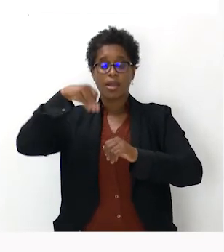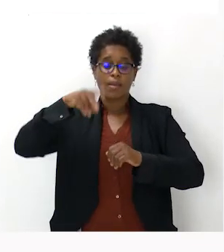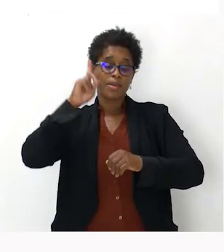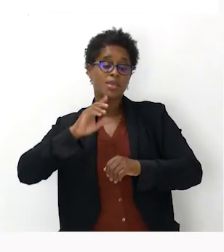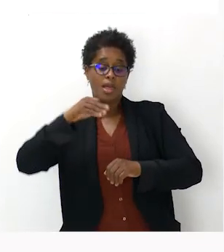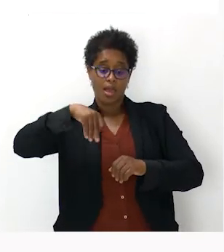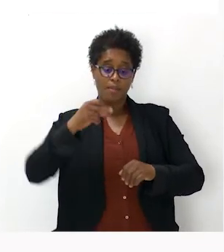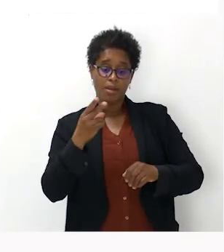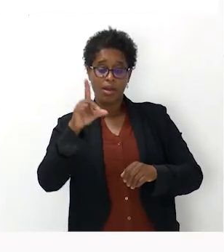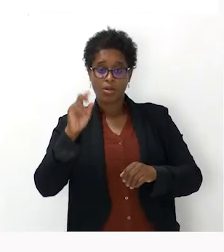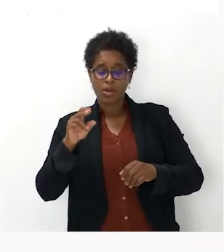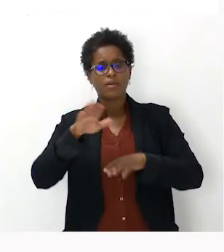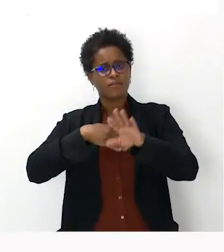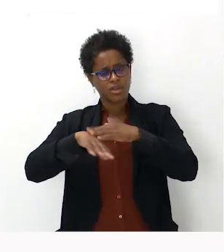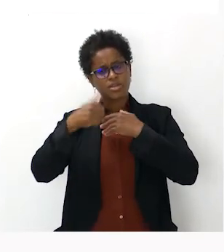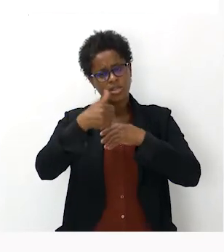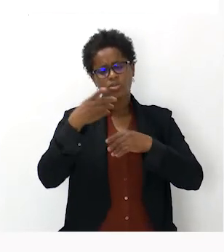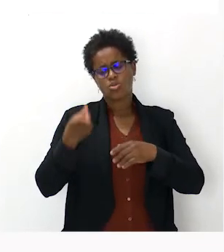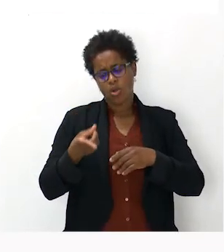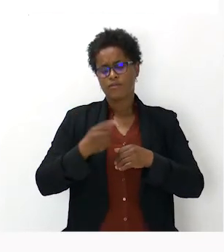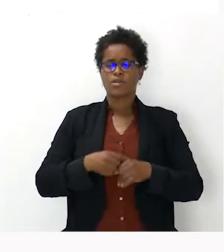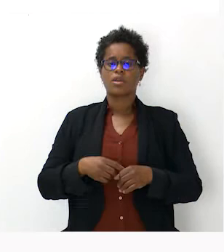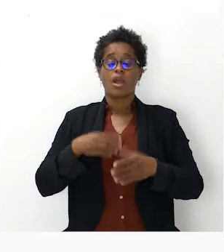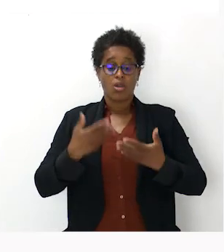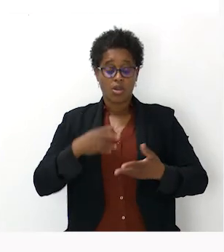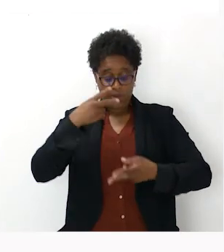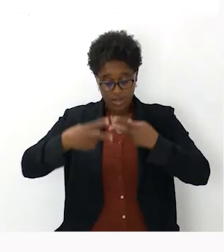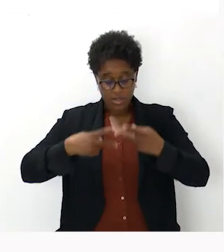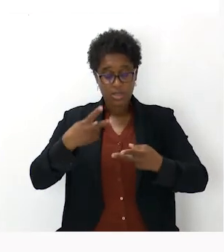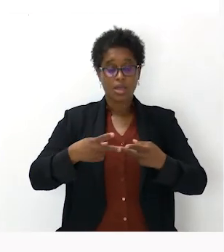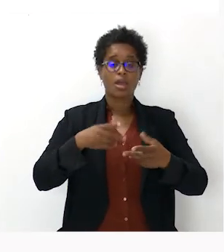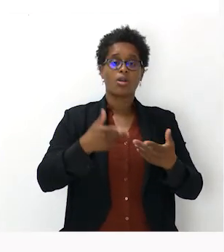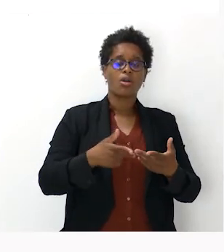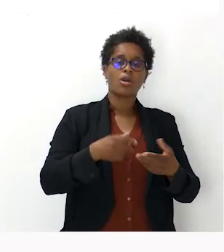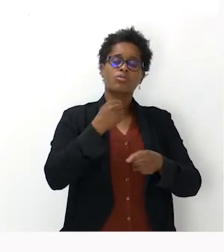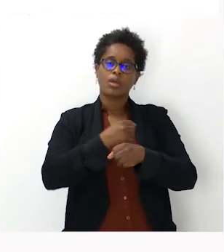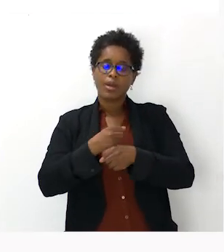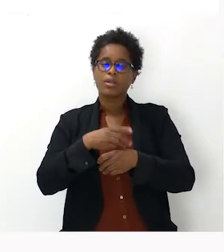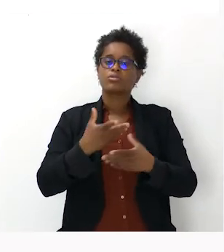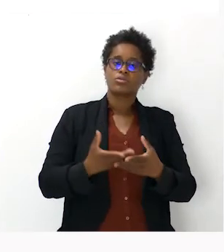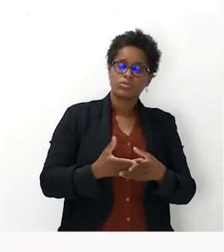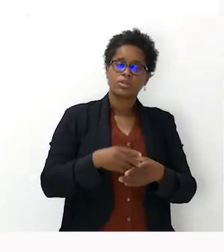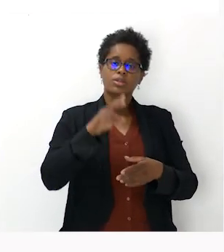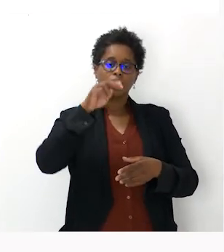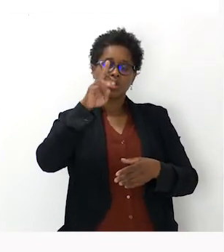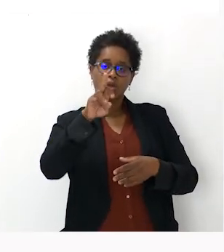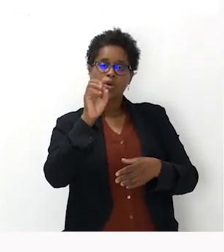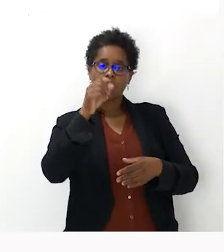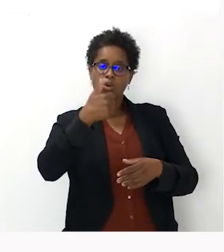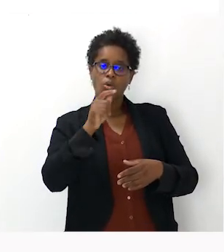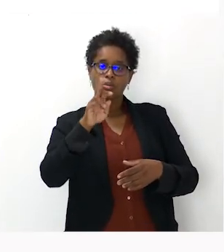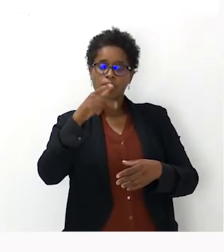acertou 9. Bom, vamos analisar agora o desempenho da Roberta. Em 30